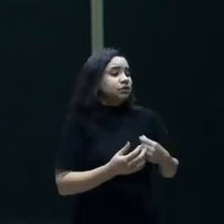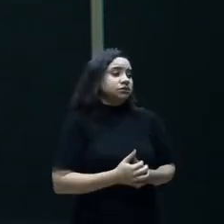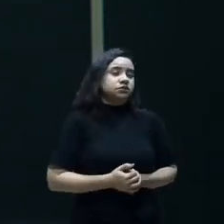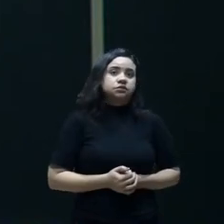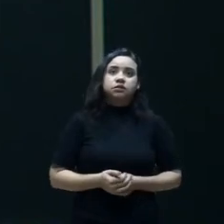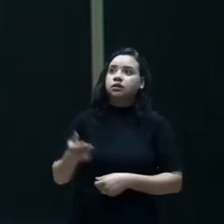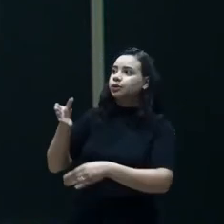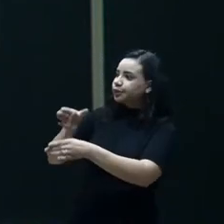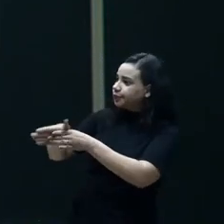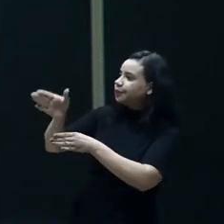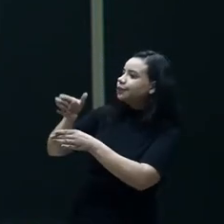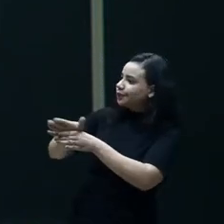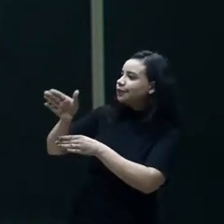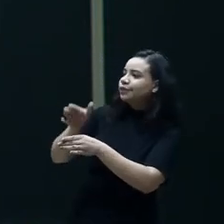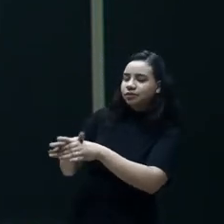Uma pressão.